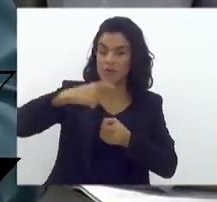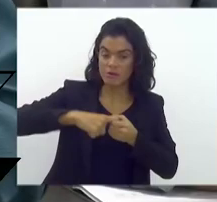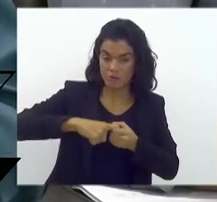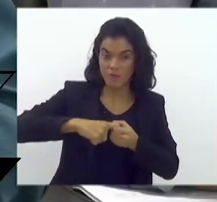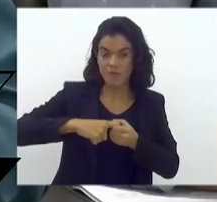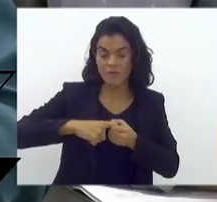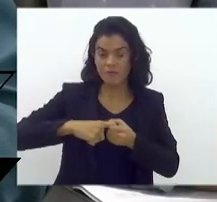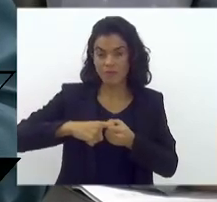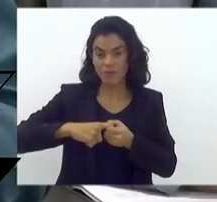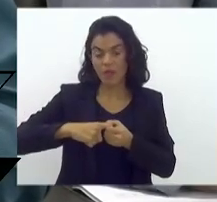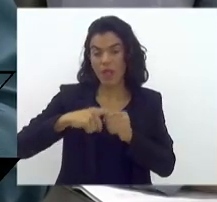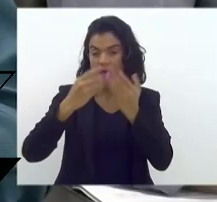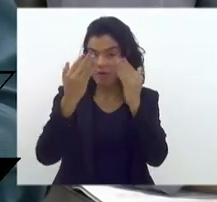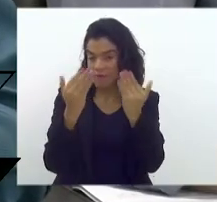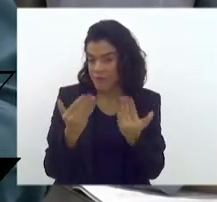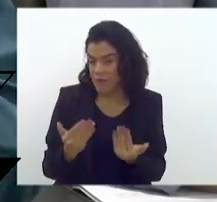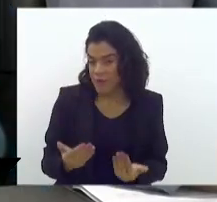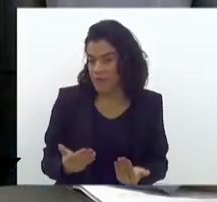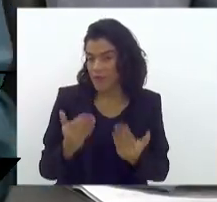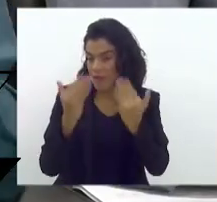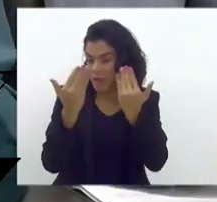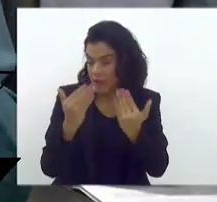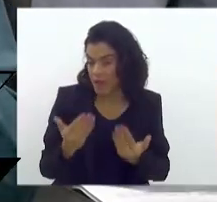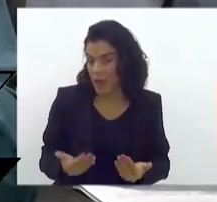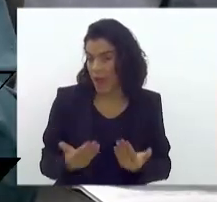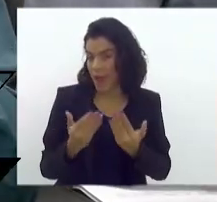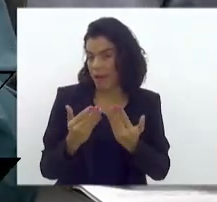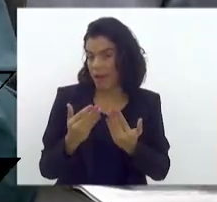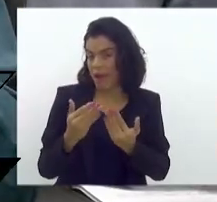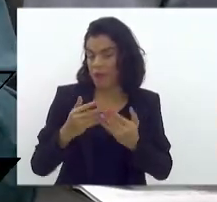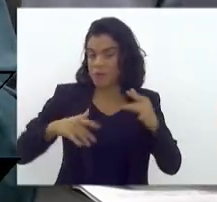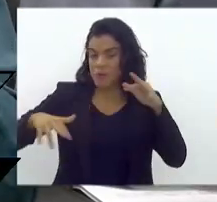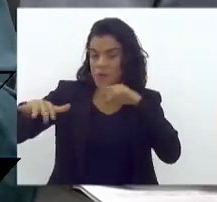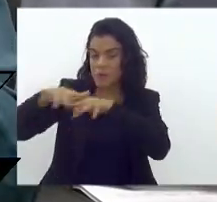a verificar esse poluente, que é